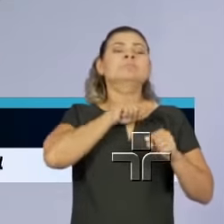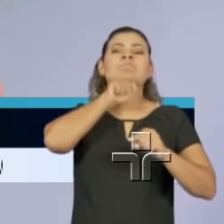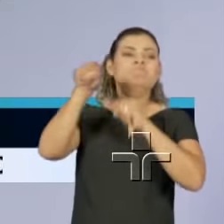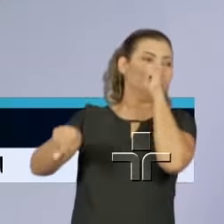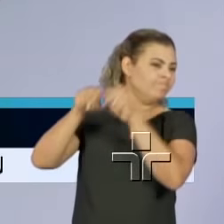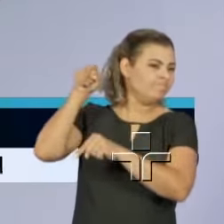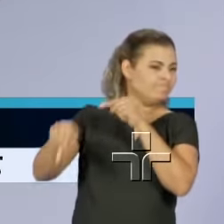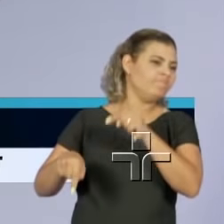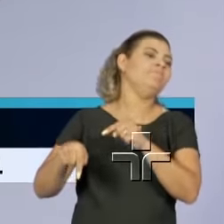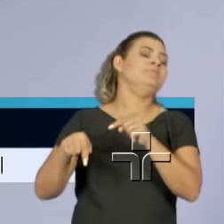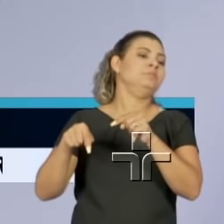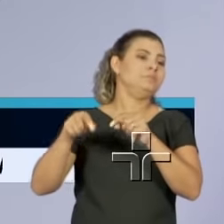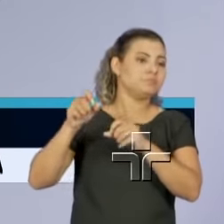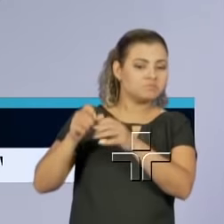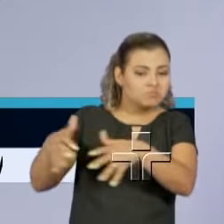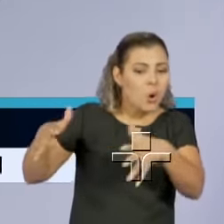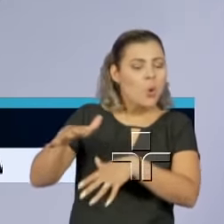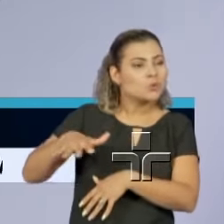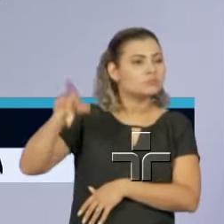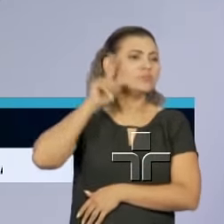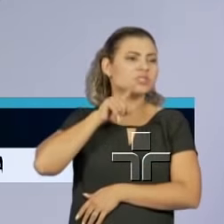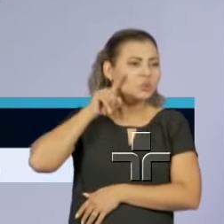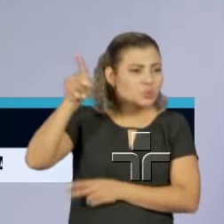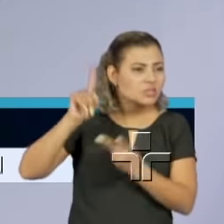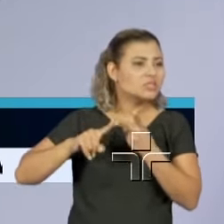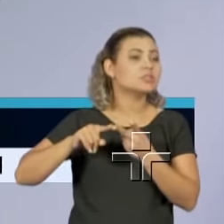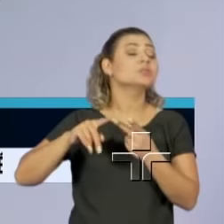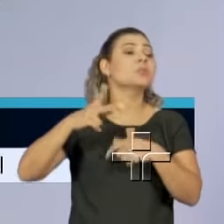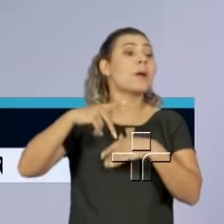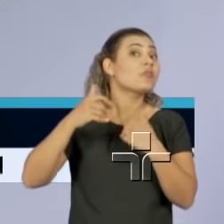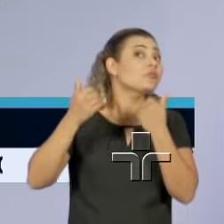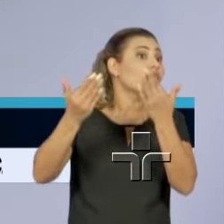a representações e alvos americanos no